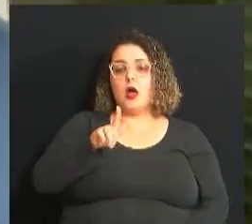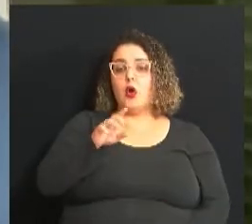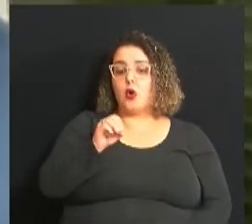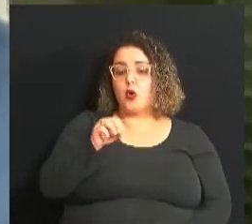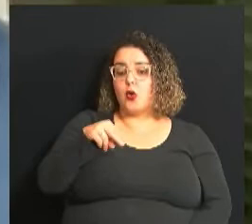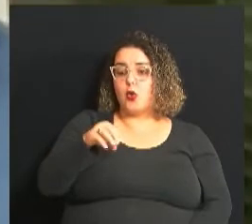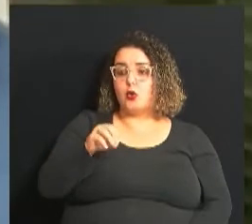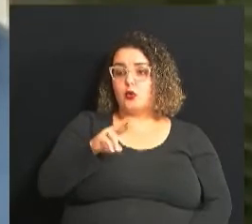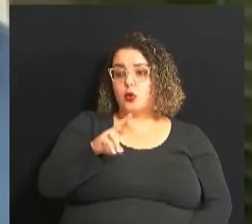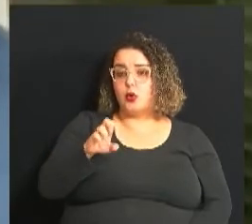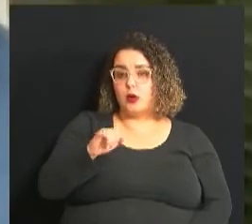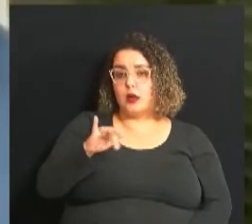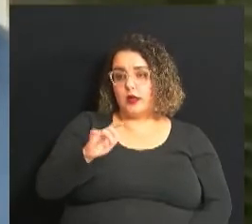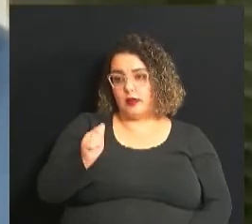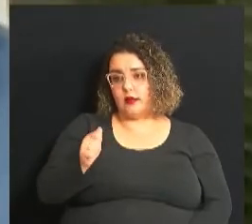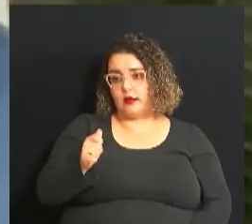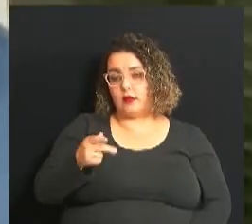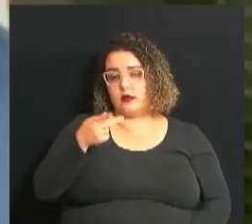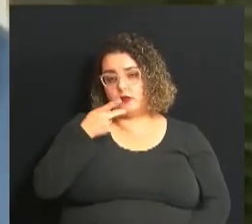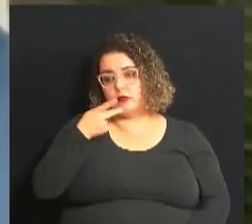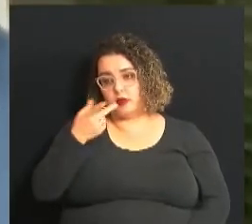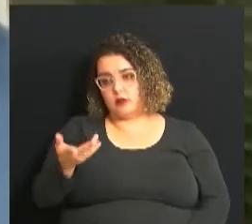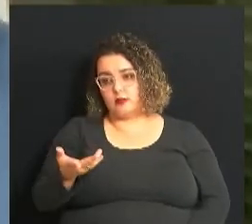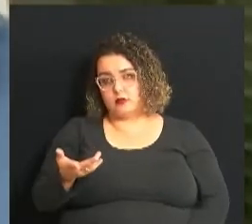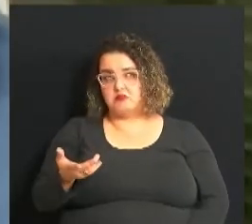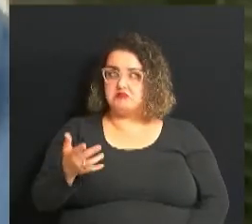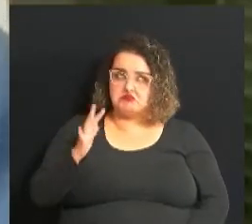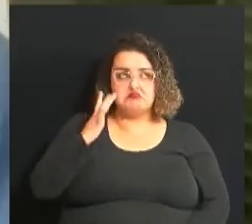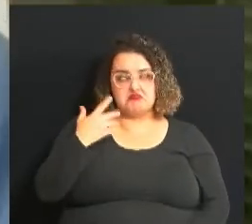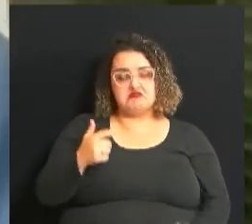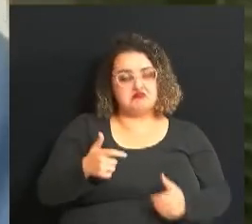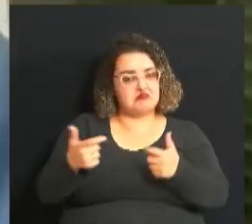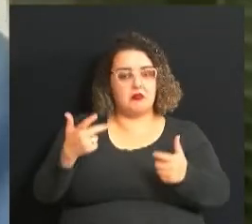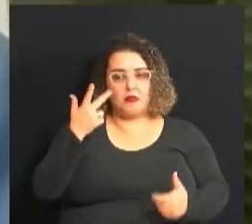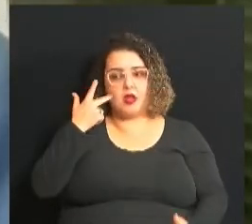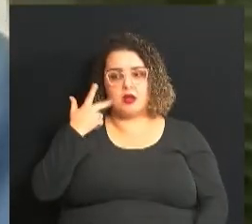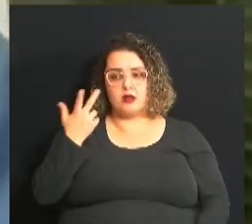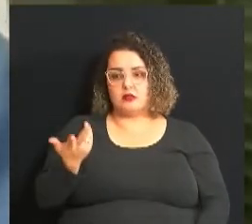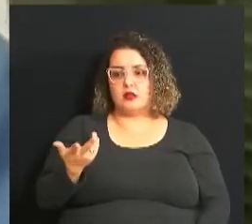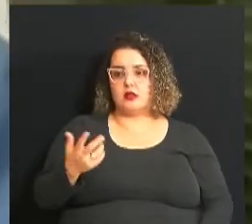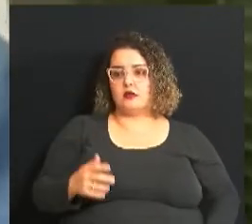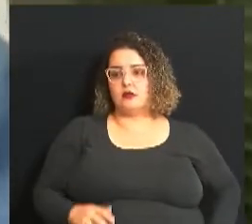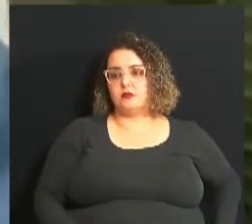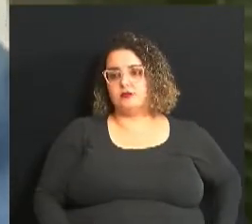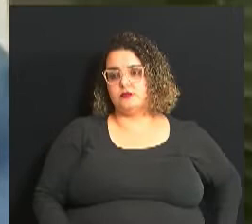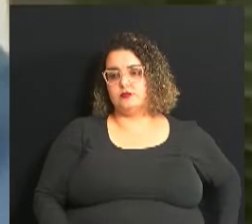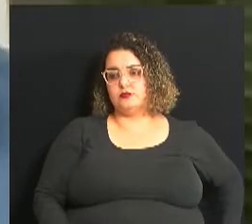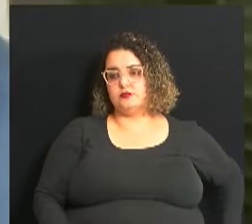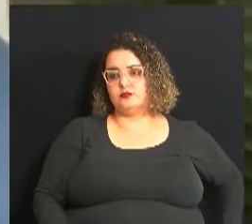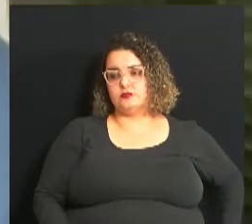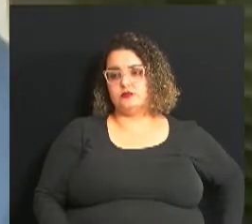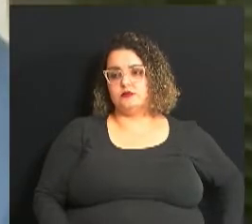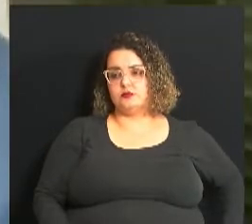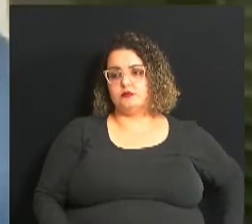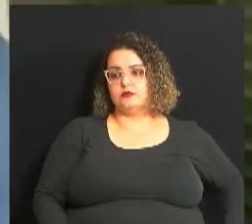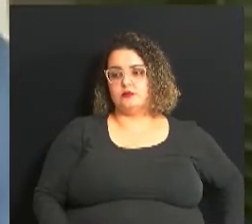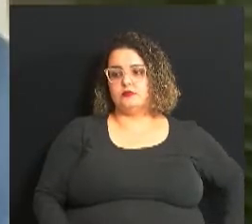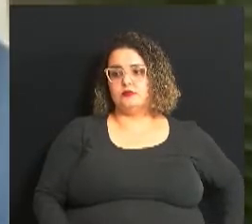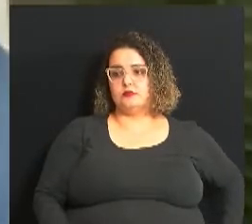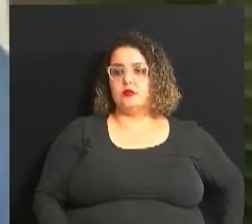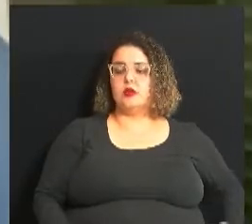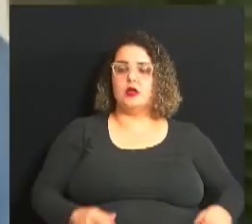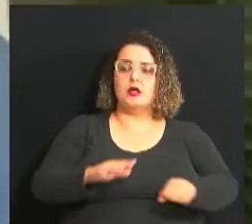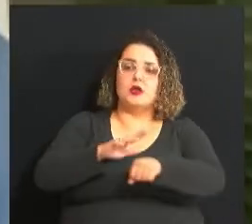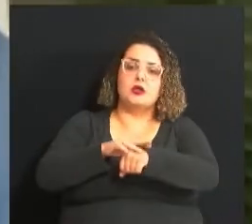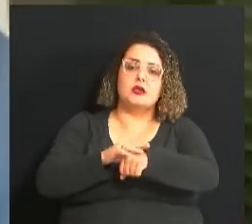blenorragia que nós falamos, né, que talvez seja mais frequente, e são, então, o que nós falamos de doenças que têm secreção